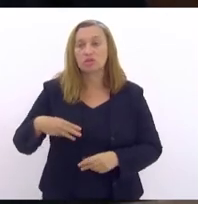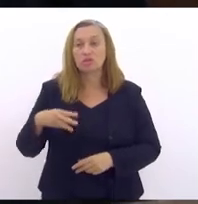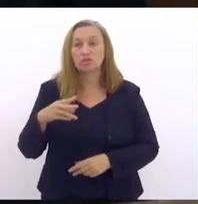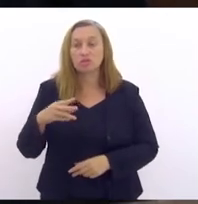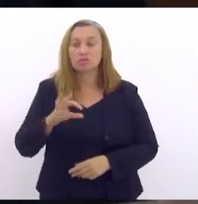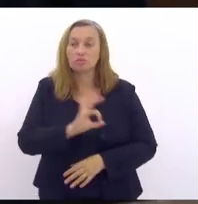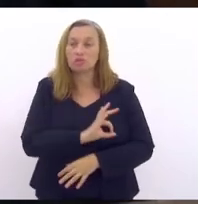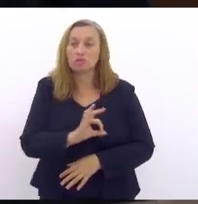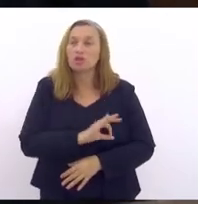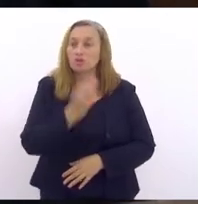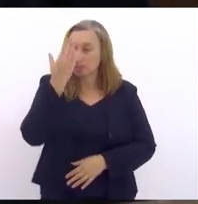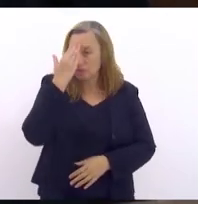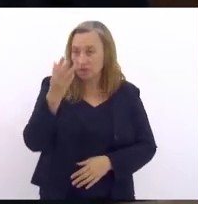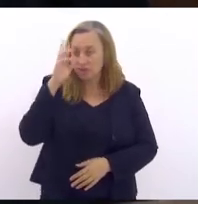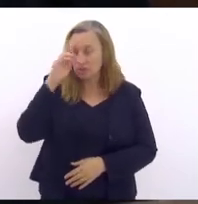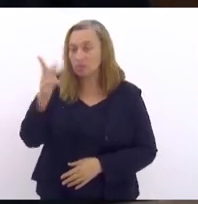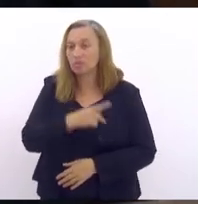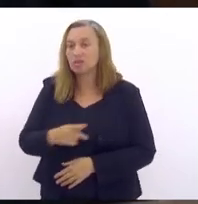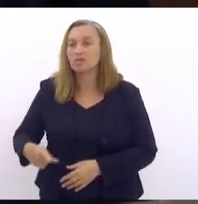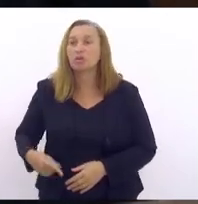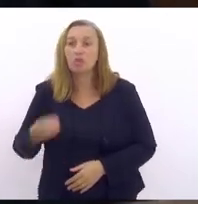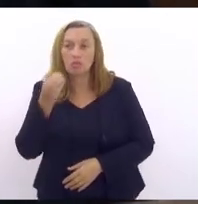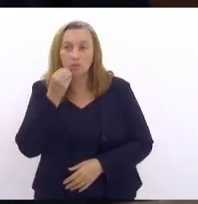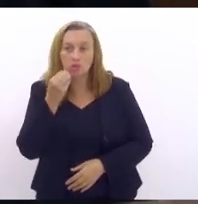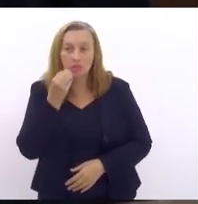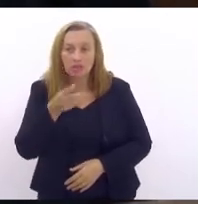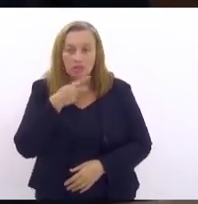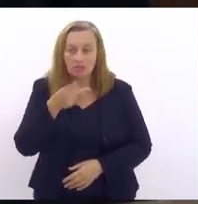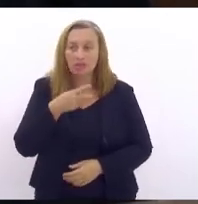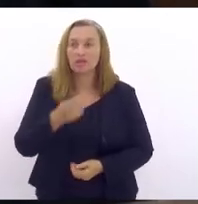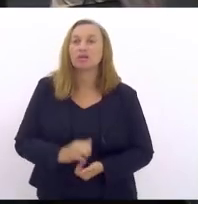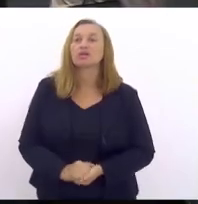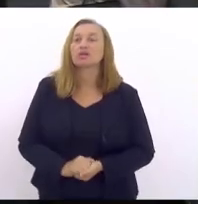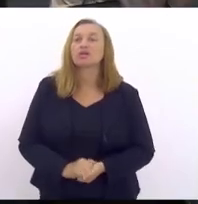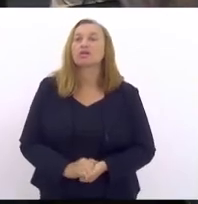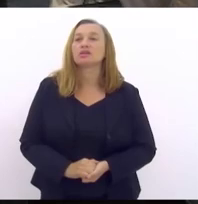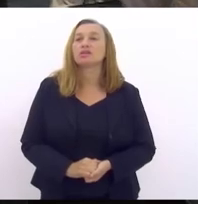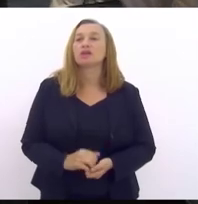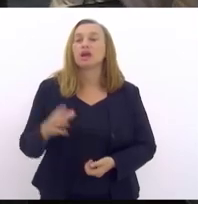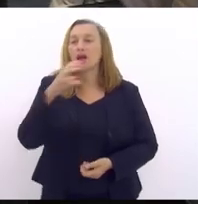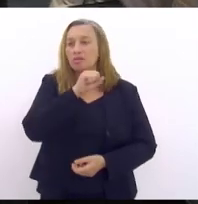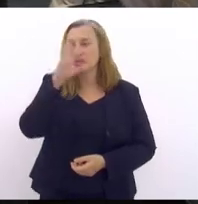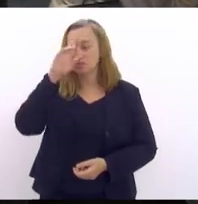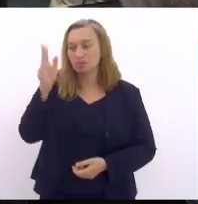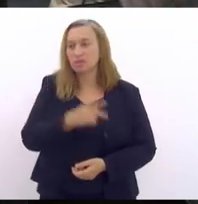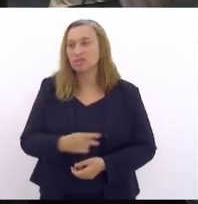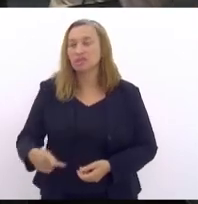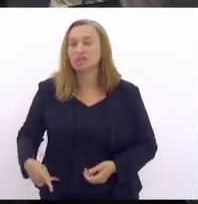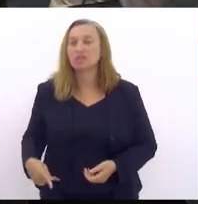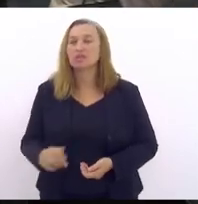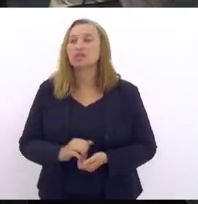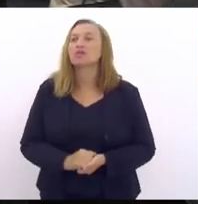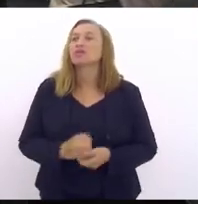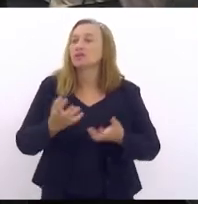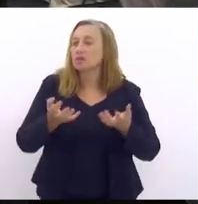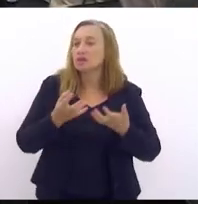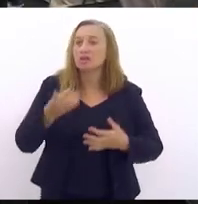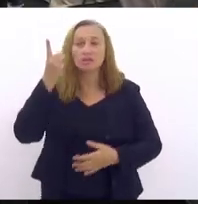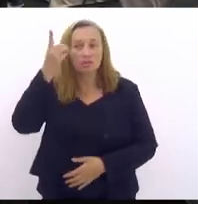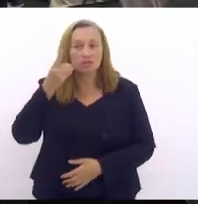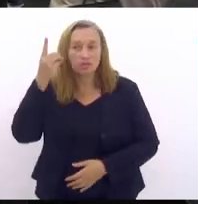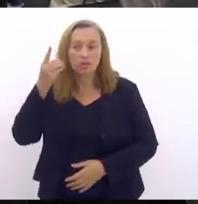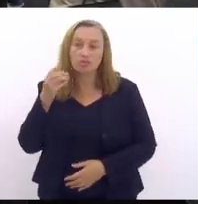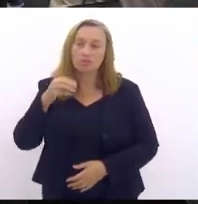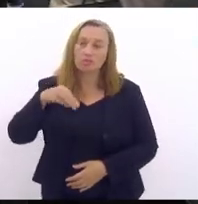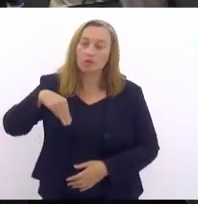policiais. Obrigada, presidente, pela oportunidade de me manifestar. Pela ordem, presidente. Aqui, rapidamente, bem rápido, queria aqui, deputado Márcio